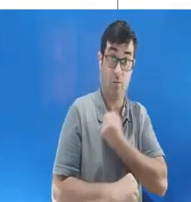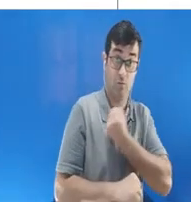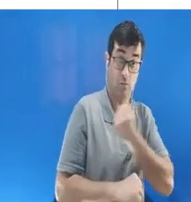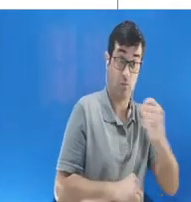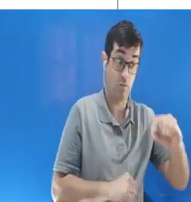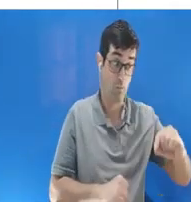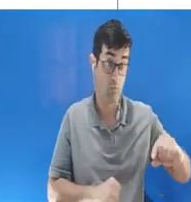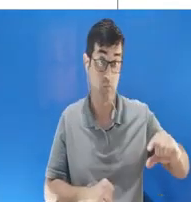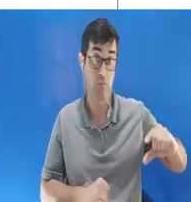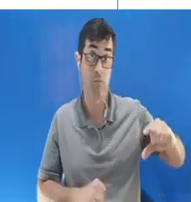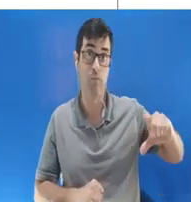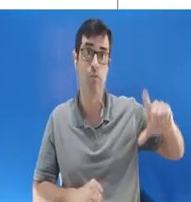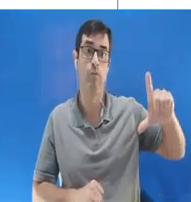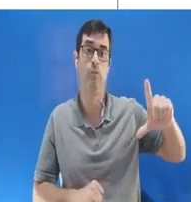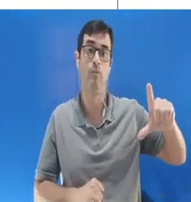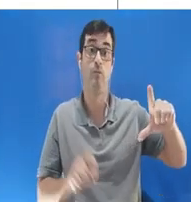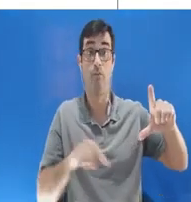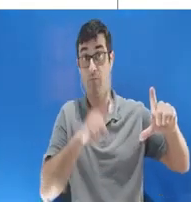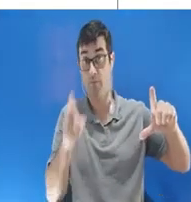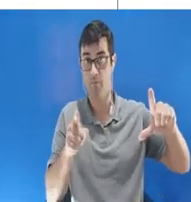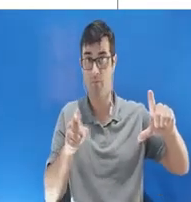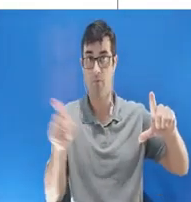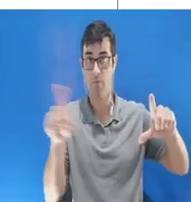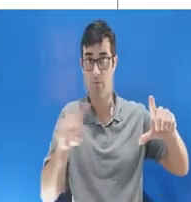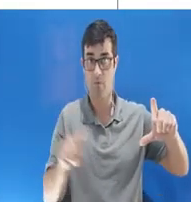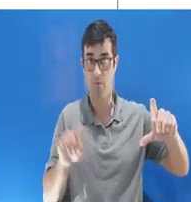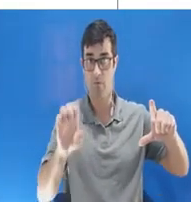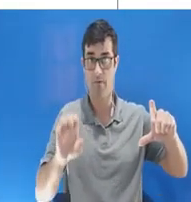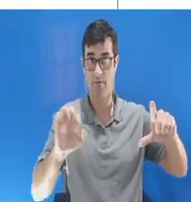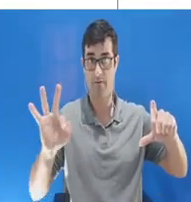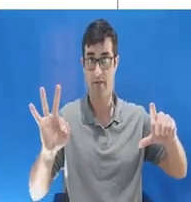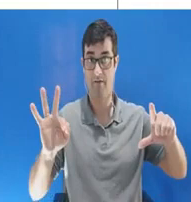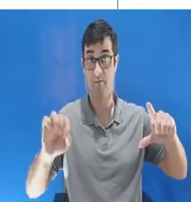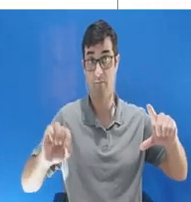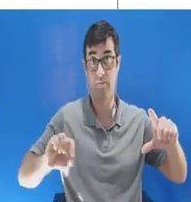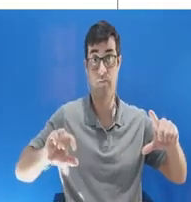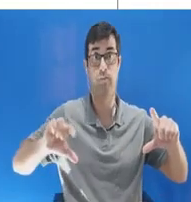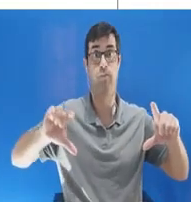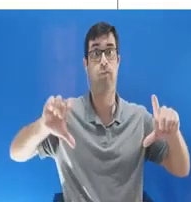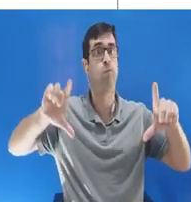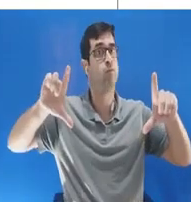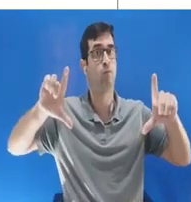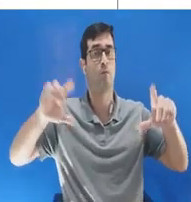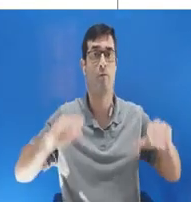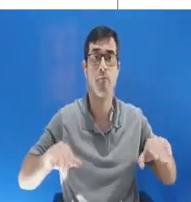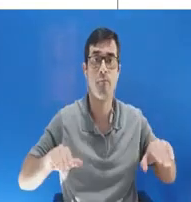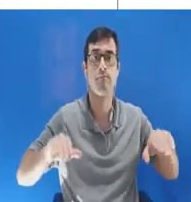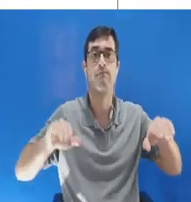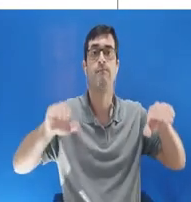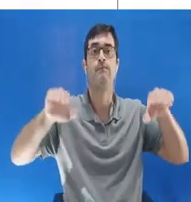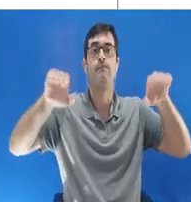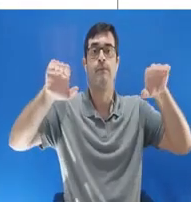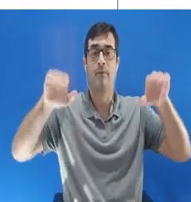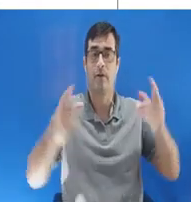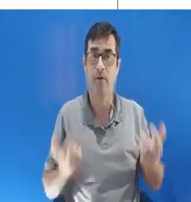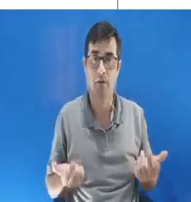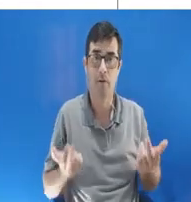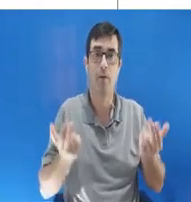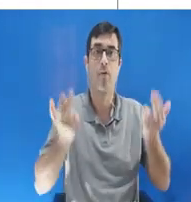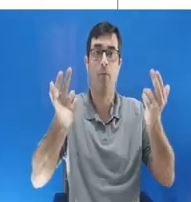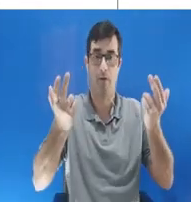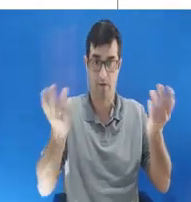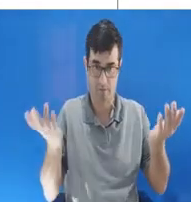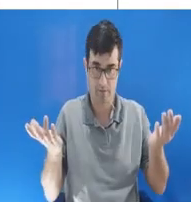aumentando, automaticamente a carga nuclear efetiva está aumentando. Então, a distância entre